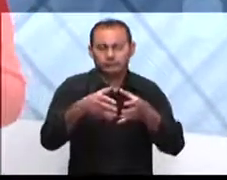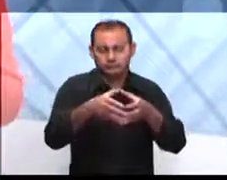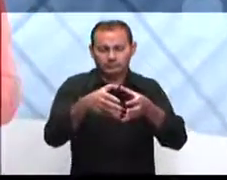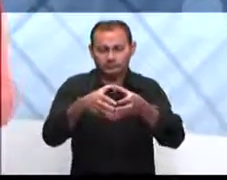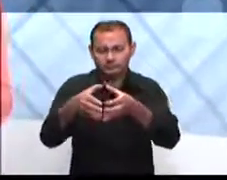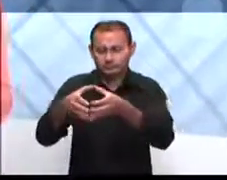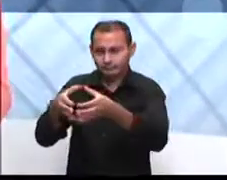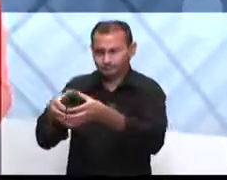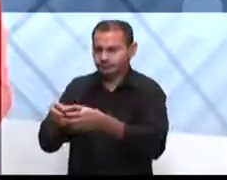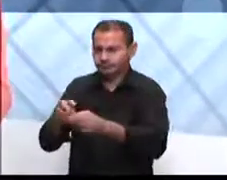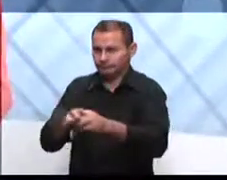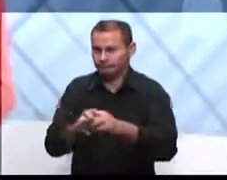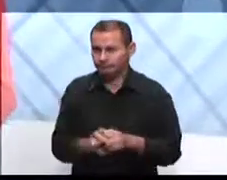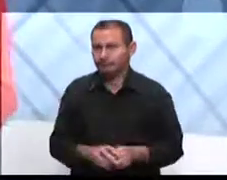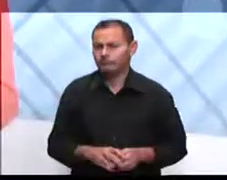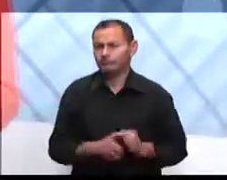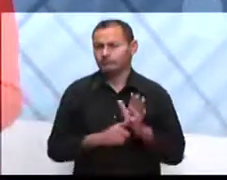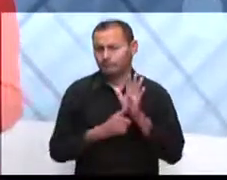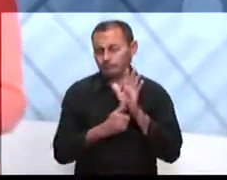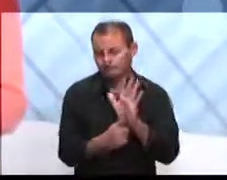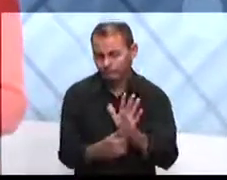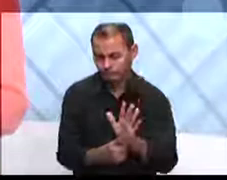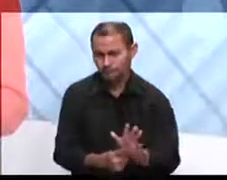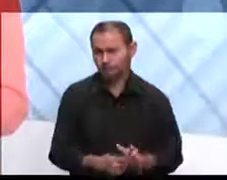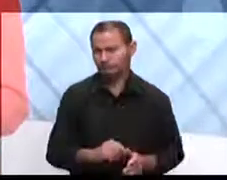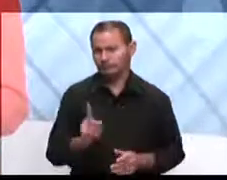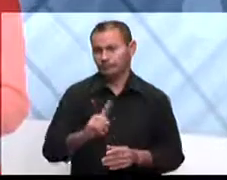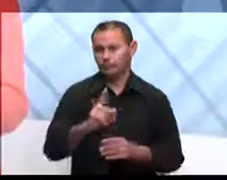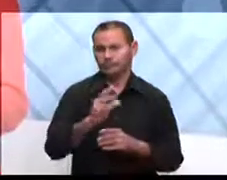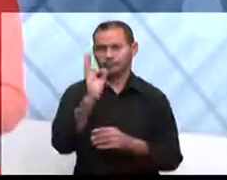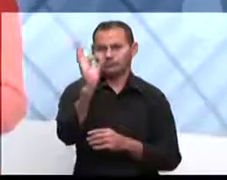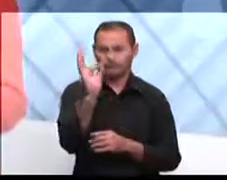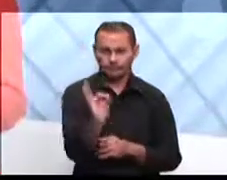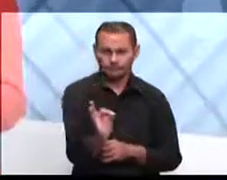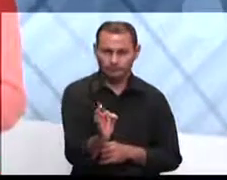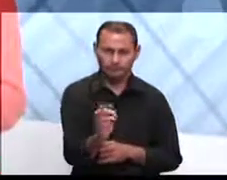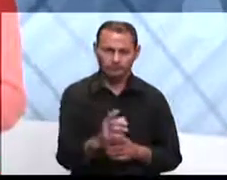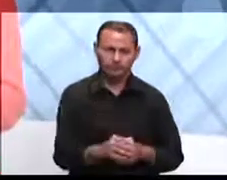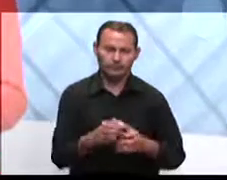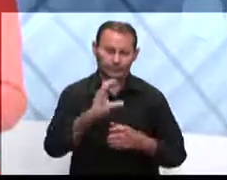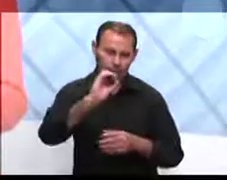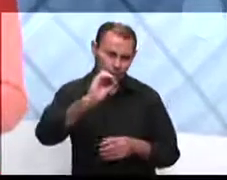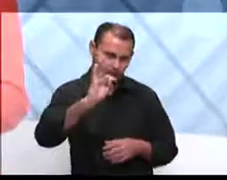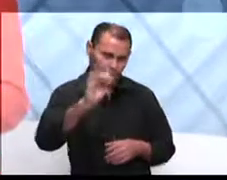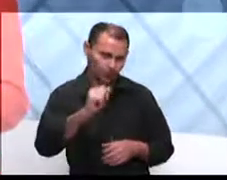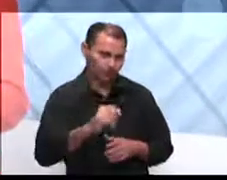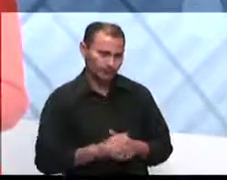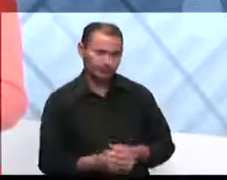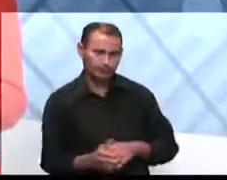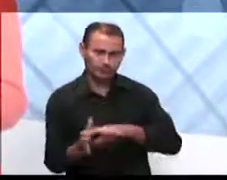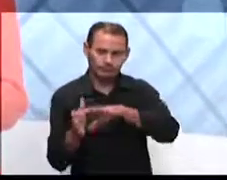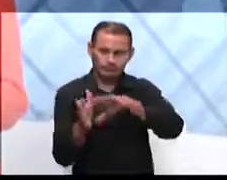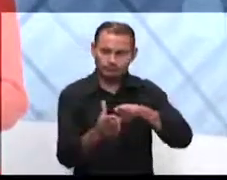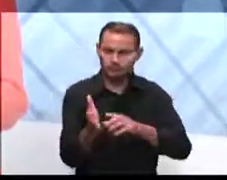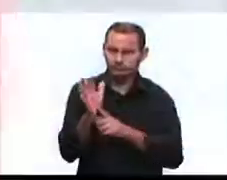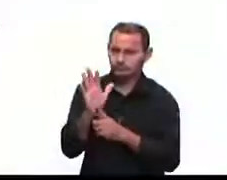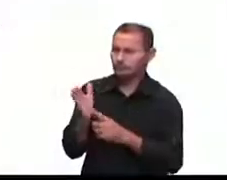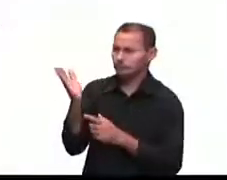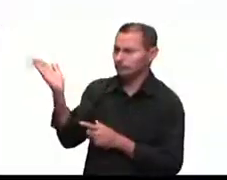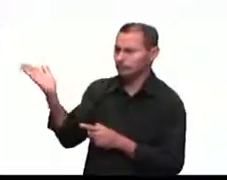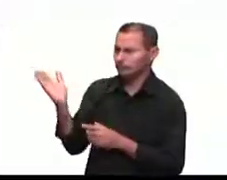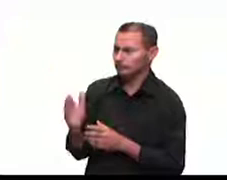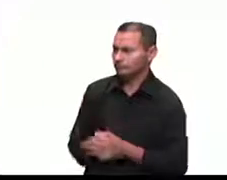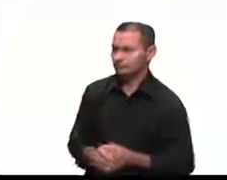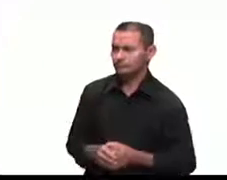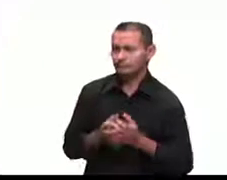e por isso, então, a amostragem não probabilística por cota. E aí, voltando ali novamente ao